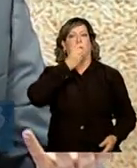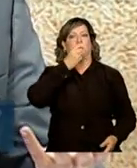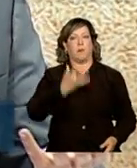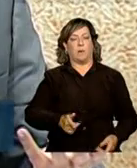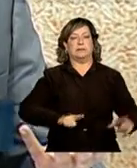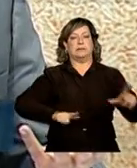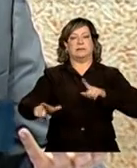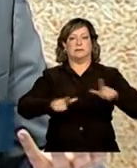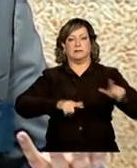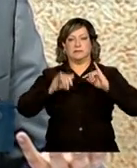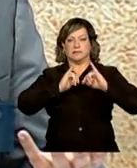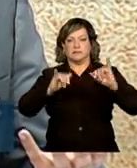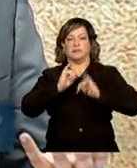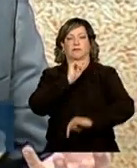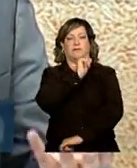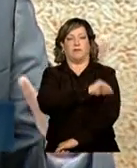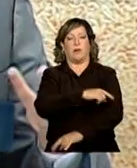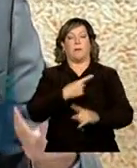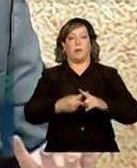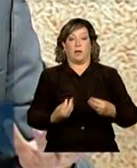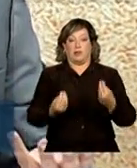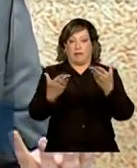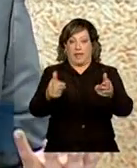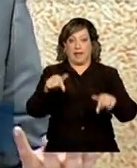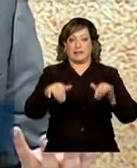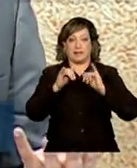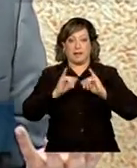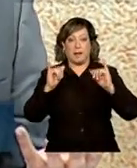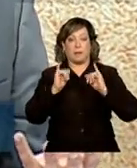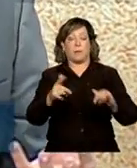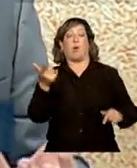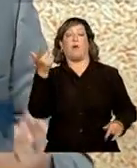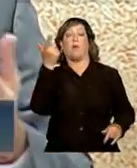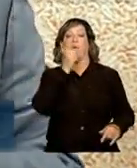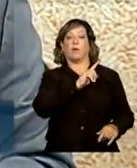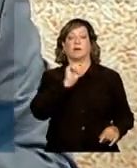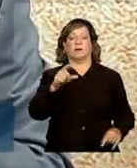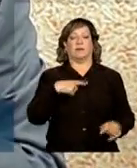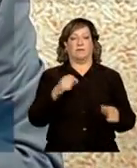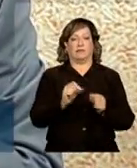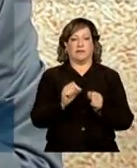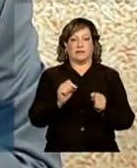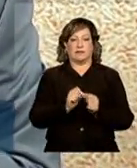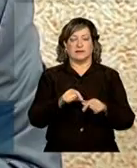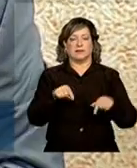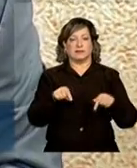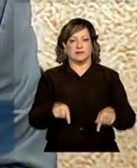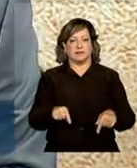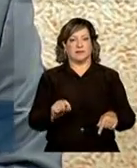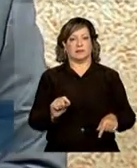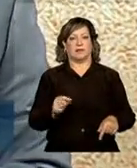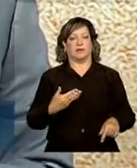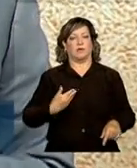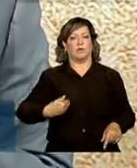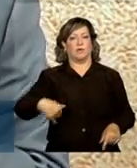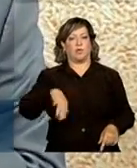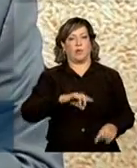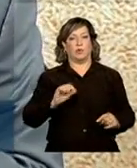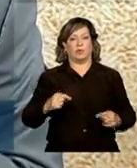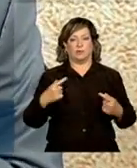essa campanha nós queremos e conseguimos como contrapartida adotar as nossas instituições